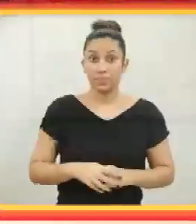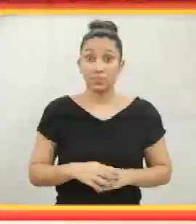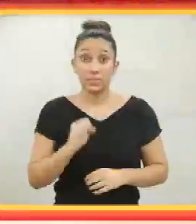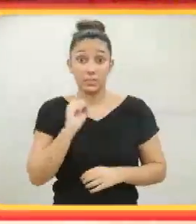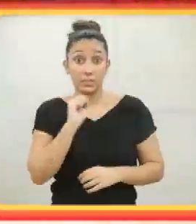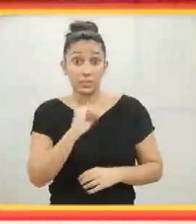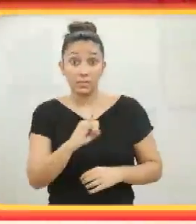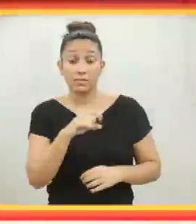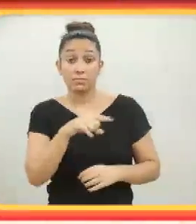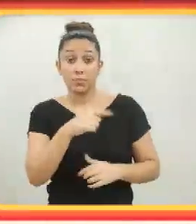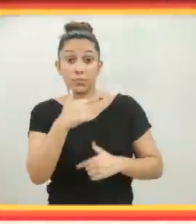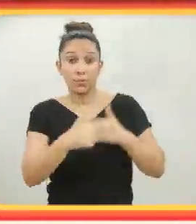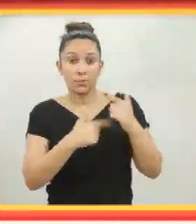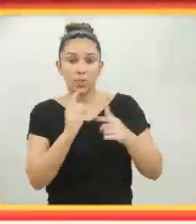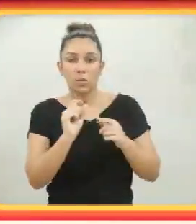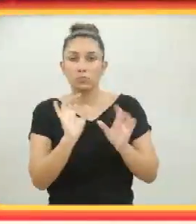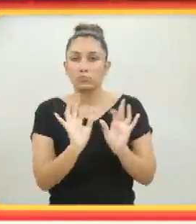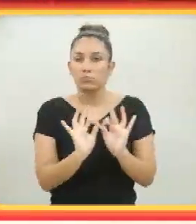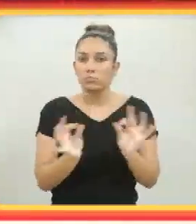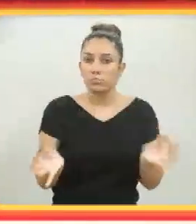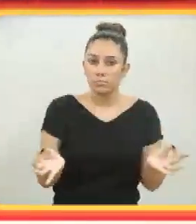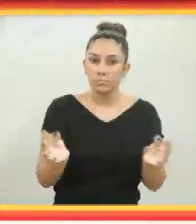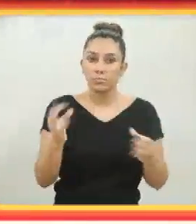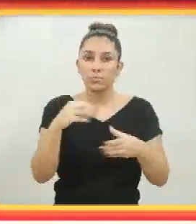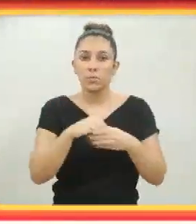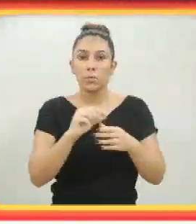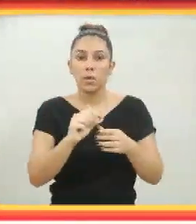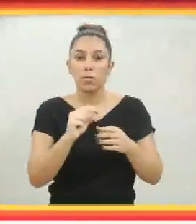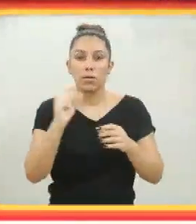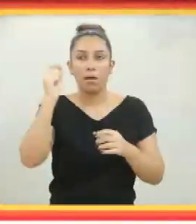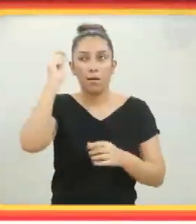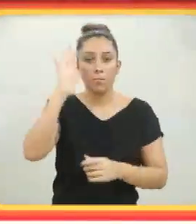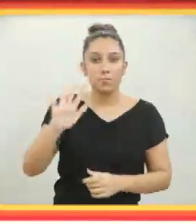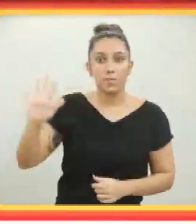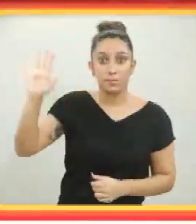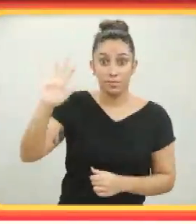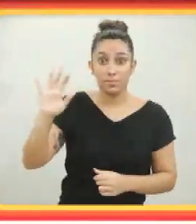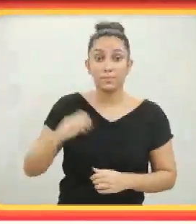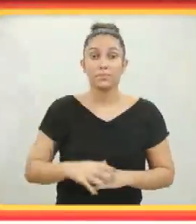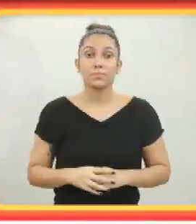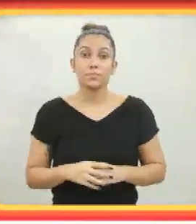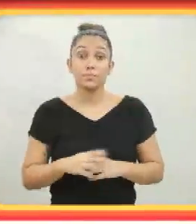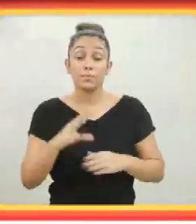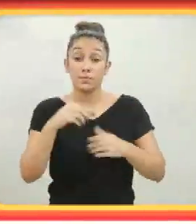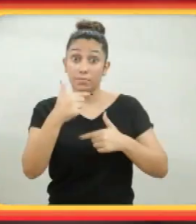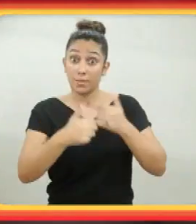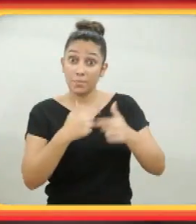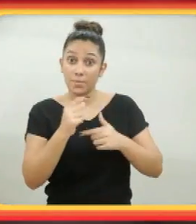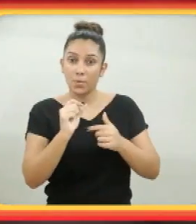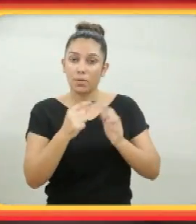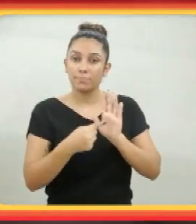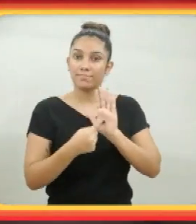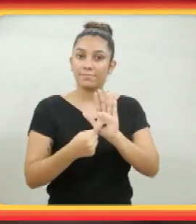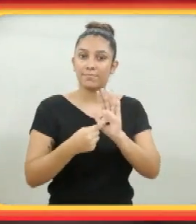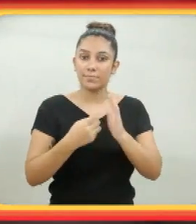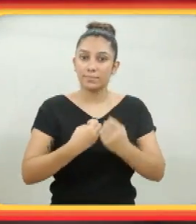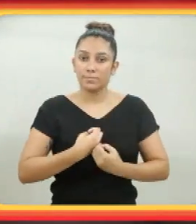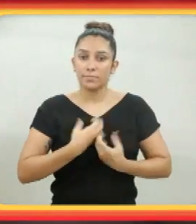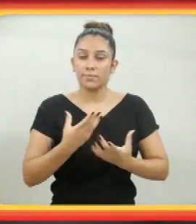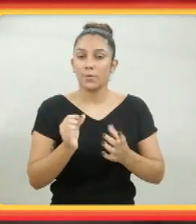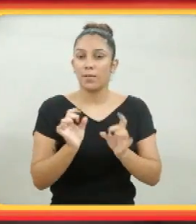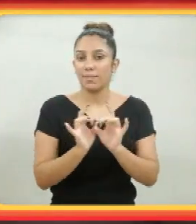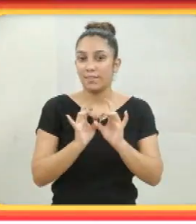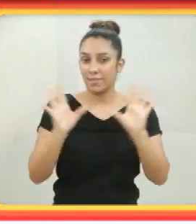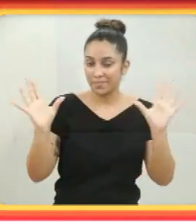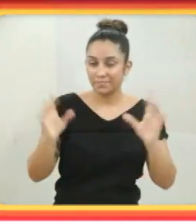a matemática entra em jogo, não tem jeito. Se é um trabalho simplesmente de abstração,